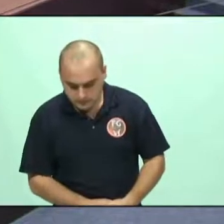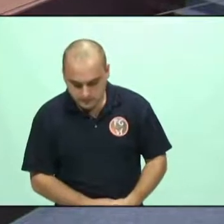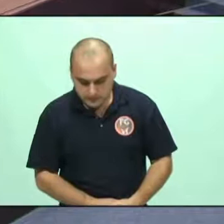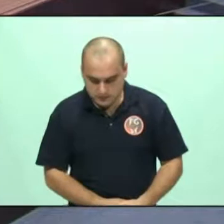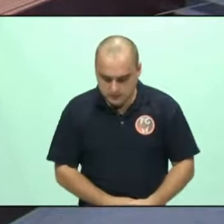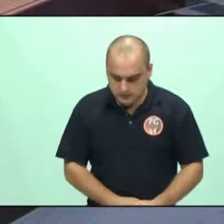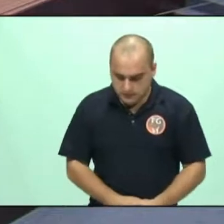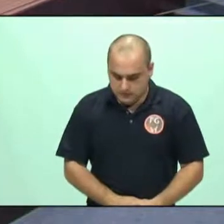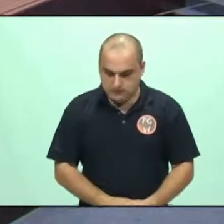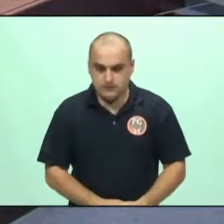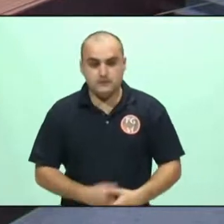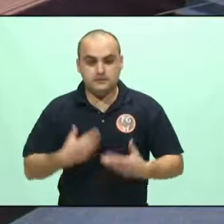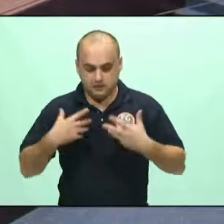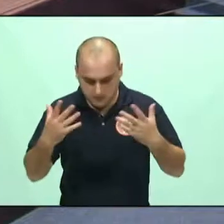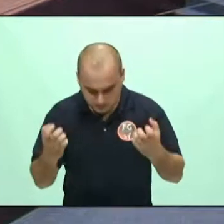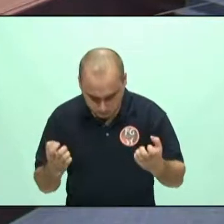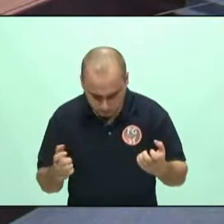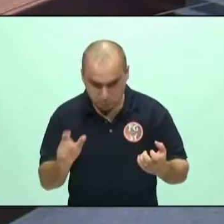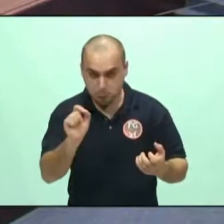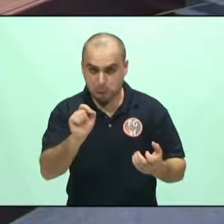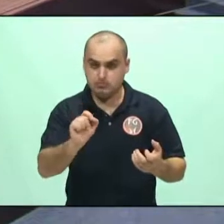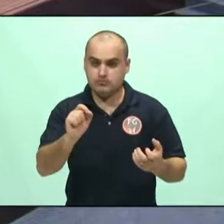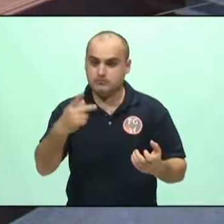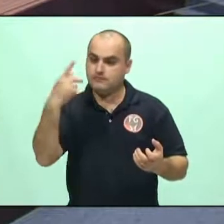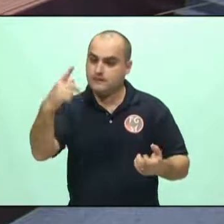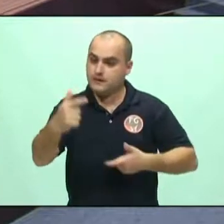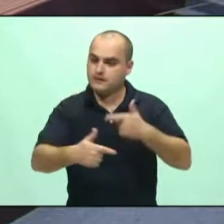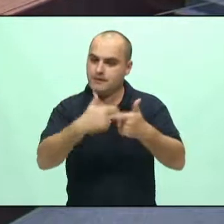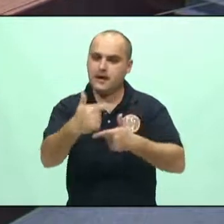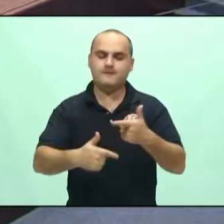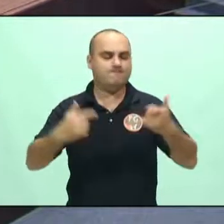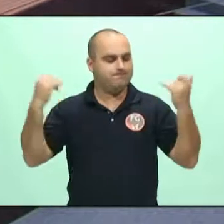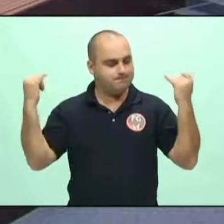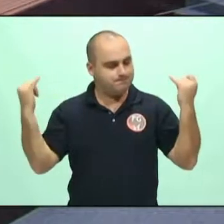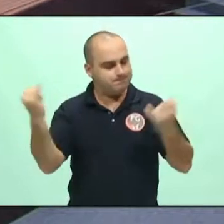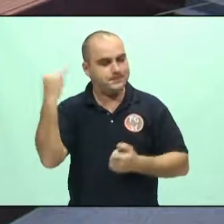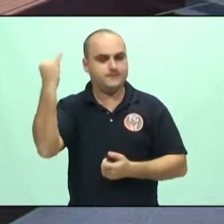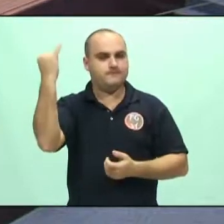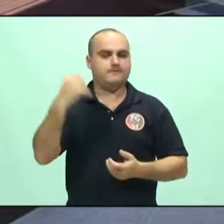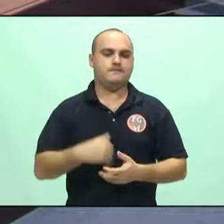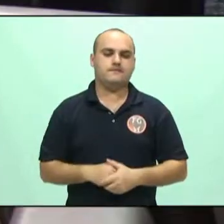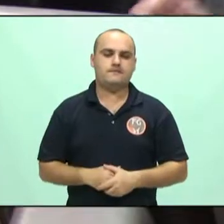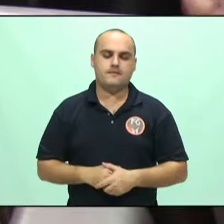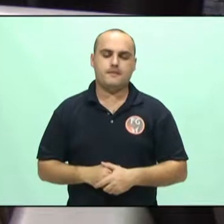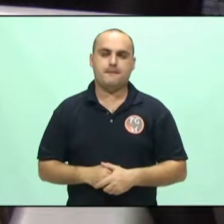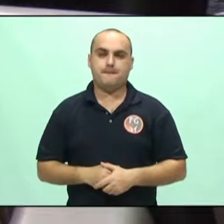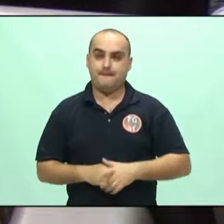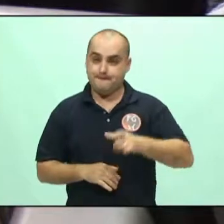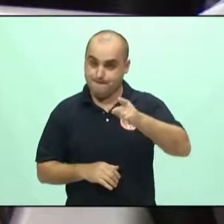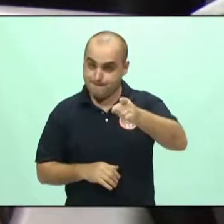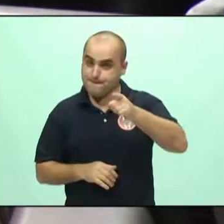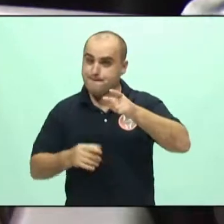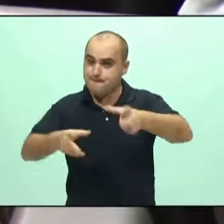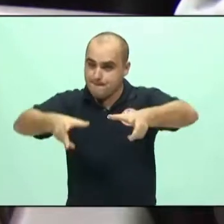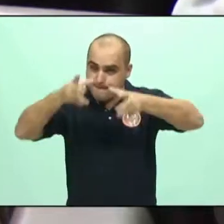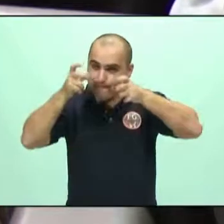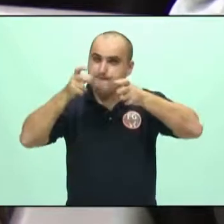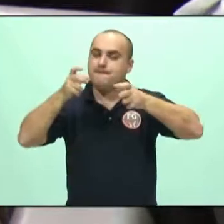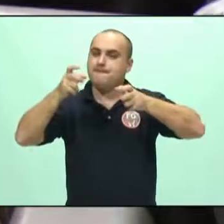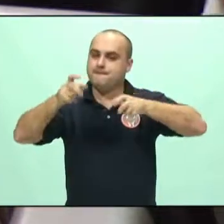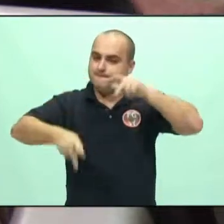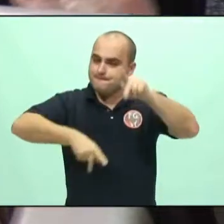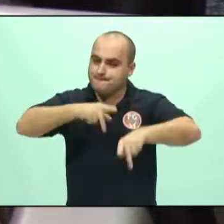destacar Robson o teu trabalho eu quero dizer que tu vai perceber o quanto a população